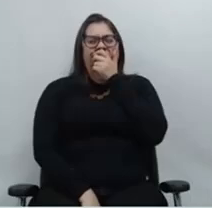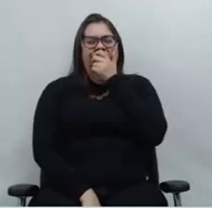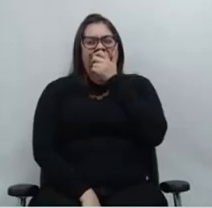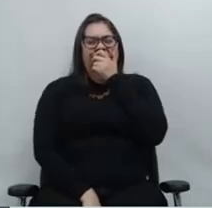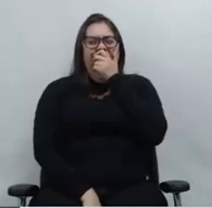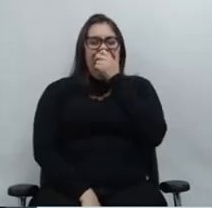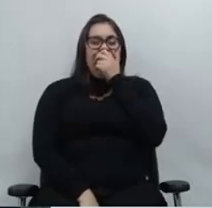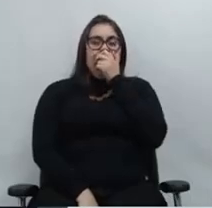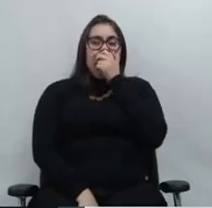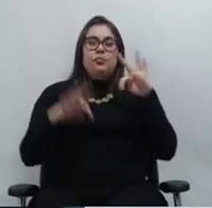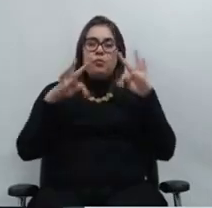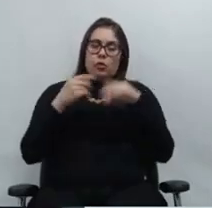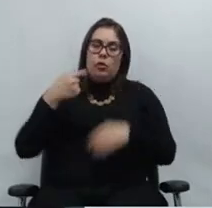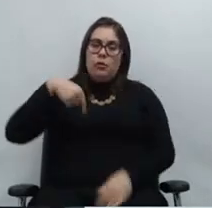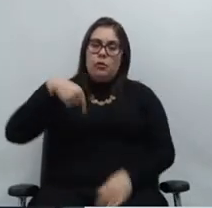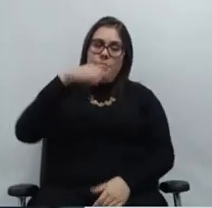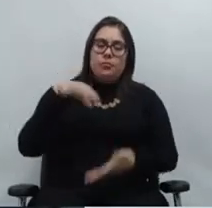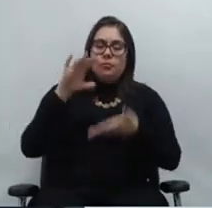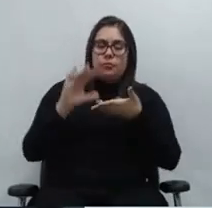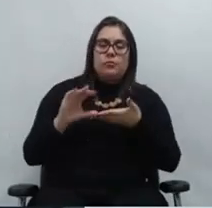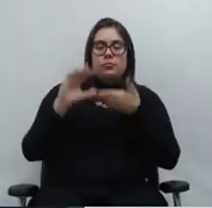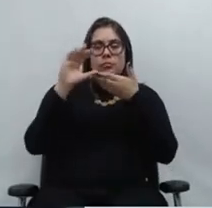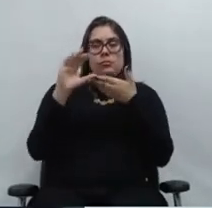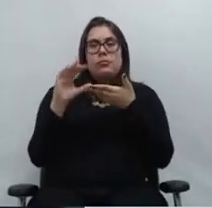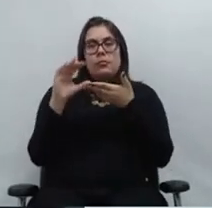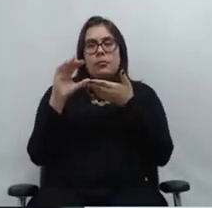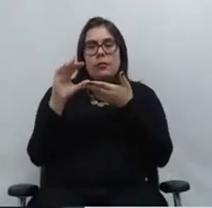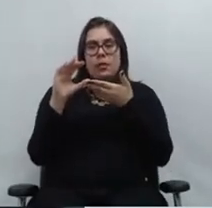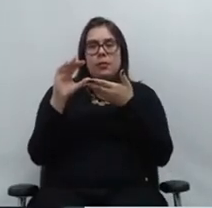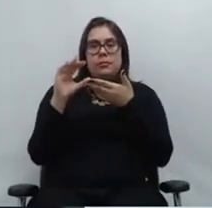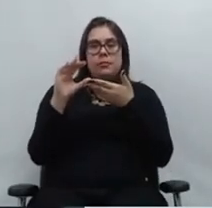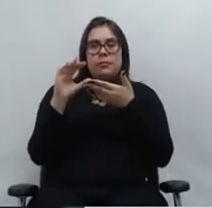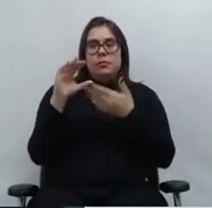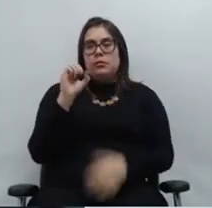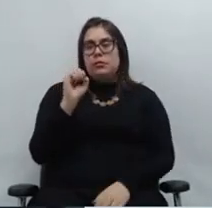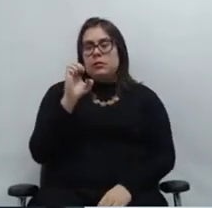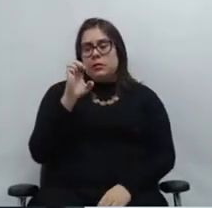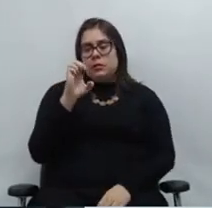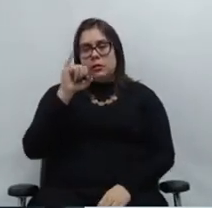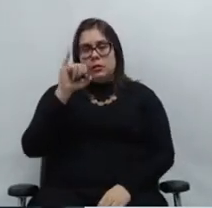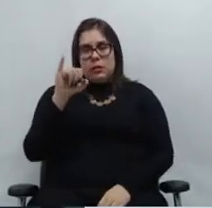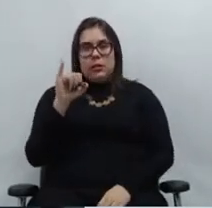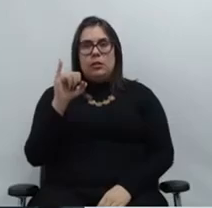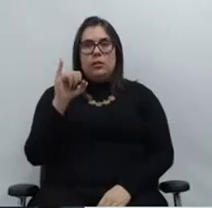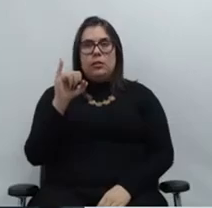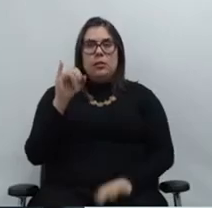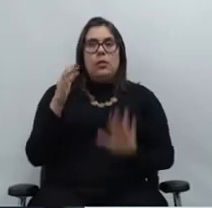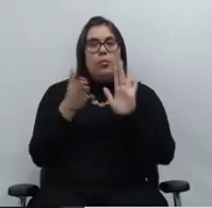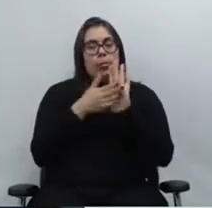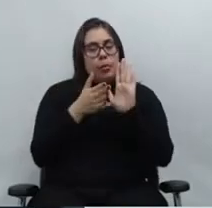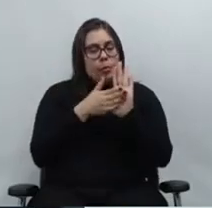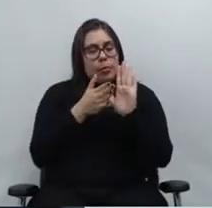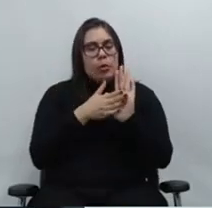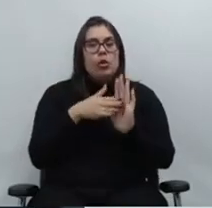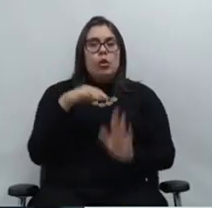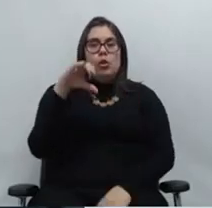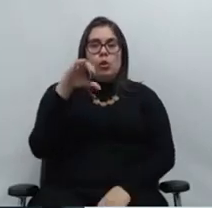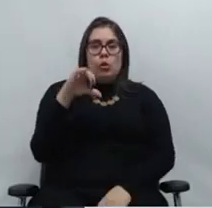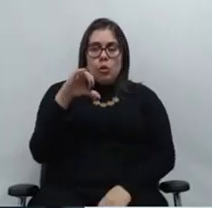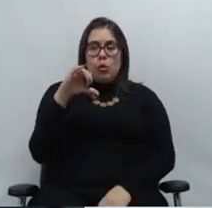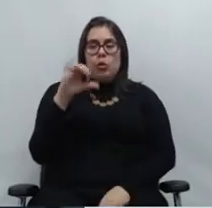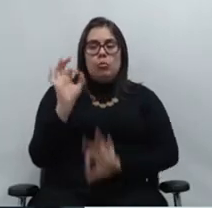Senhoras conselheiras, senhores conselheiros, trata-se de expediente SEI, instaurado para encaminhamento da proposta do 9º Plano de Atuação